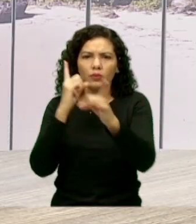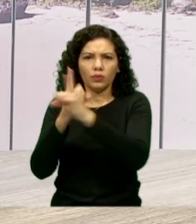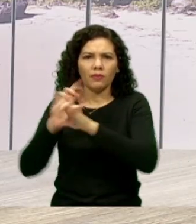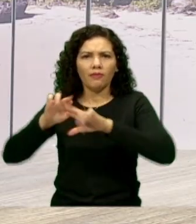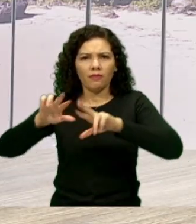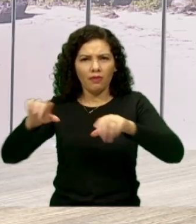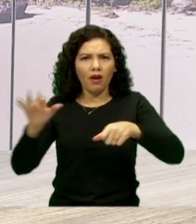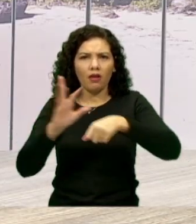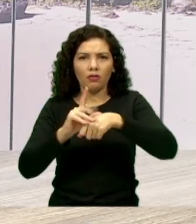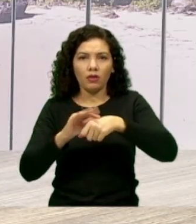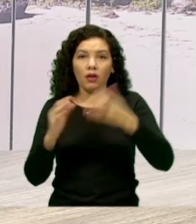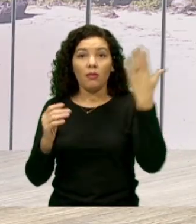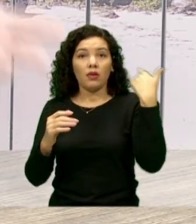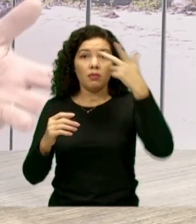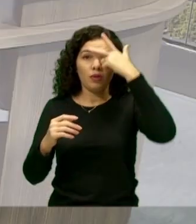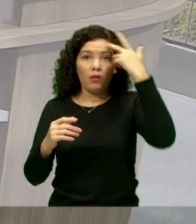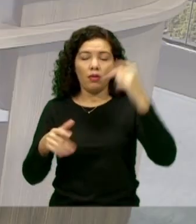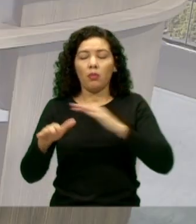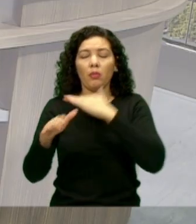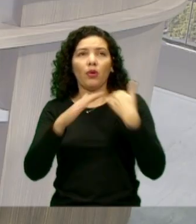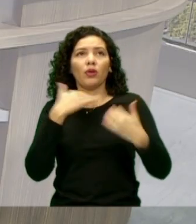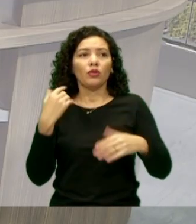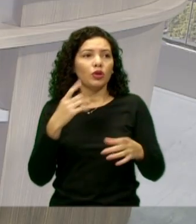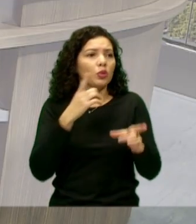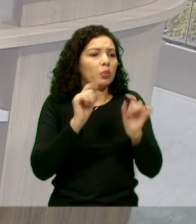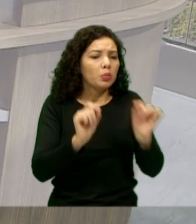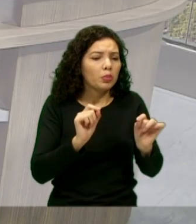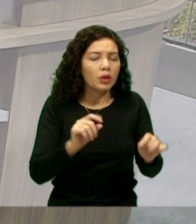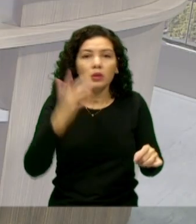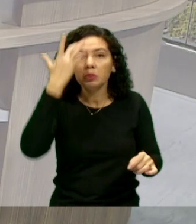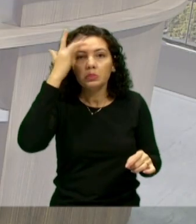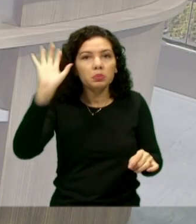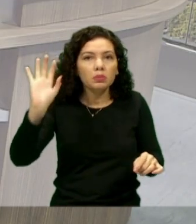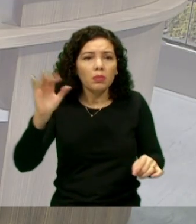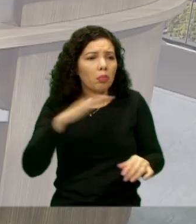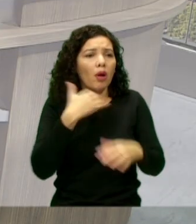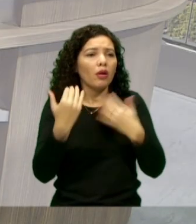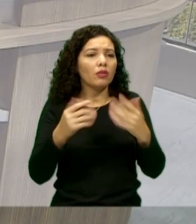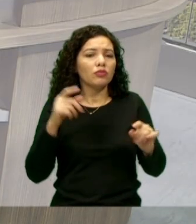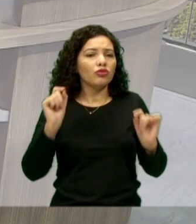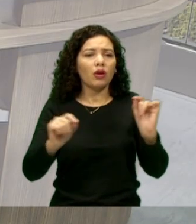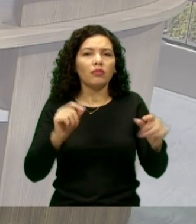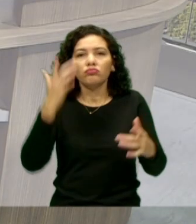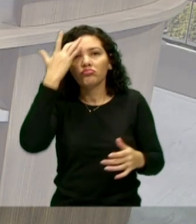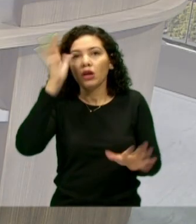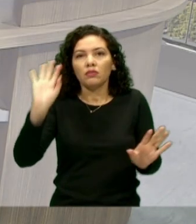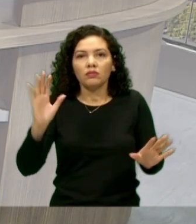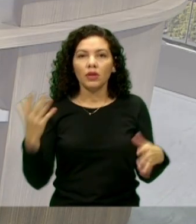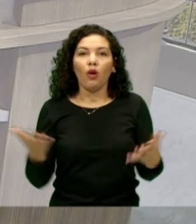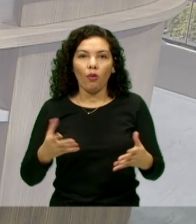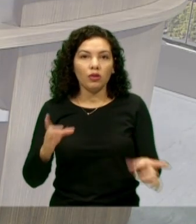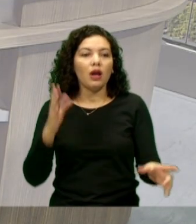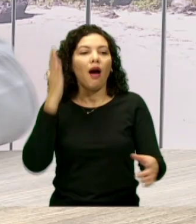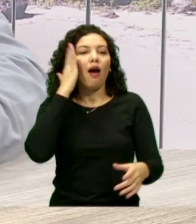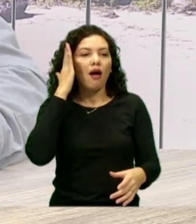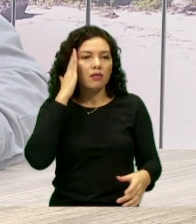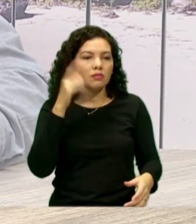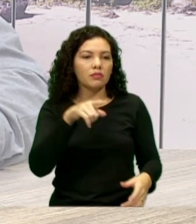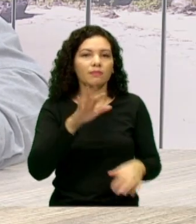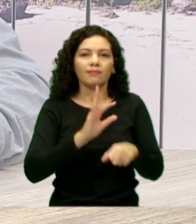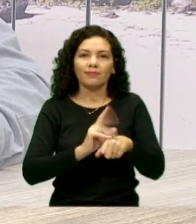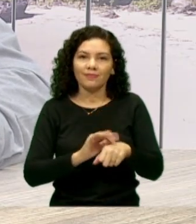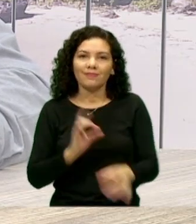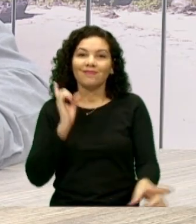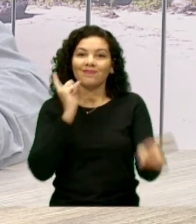antigamente a pessoa morria, ninguém nem sabia do que ela morreu. Ela morreu porque era idoso. Hoje em dia a gente sabe qual é a doença, às vezes